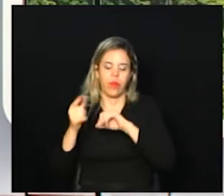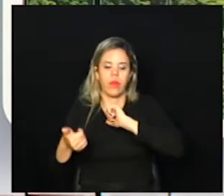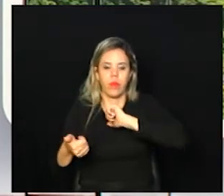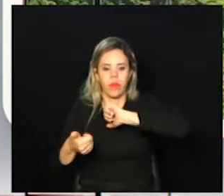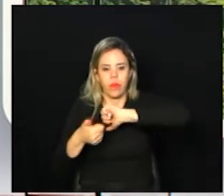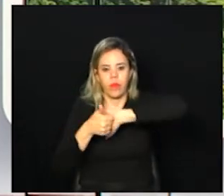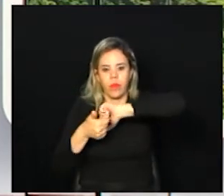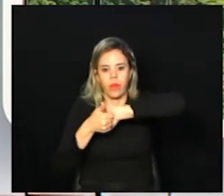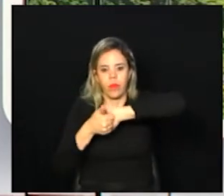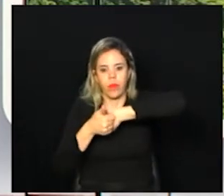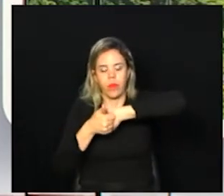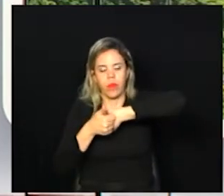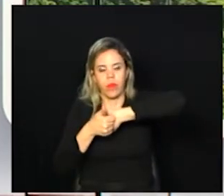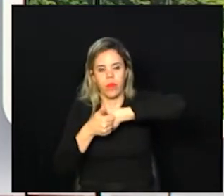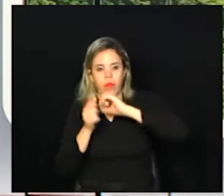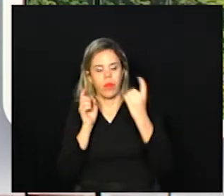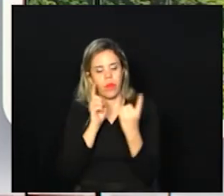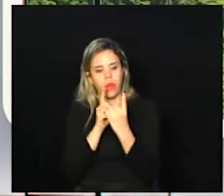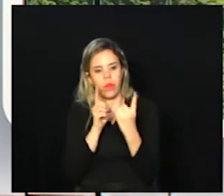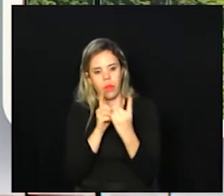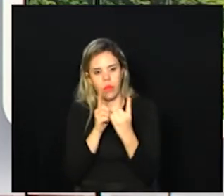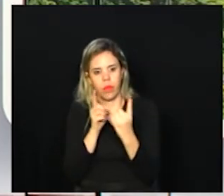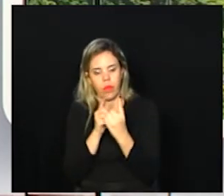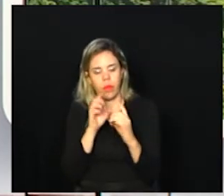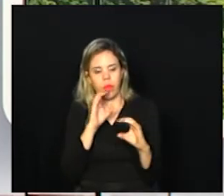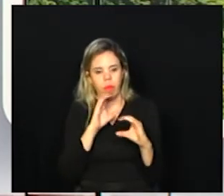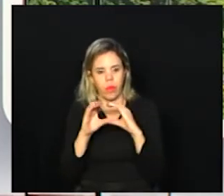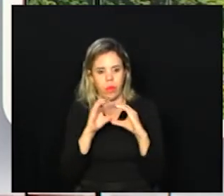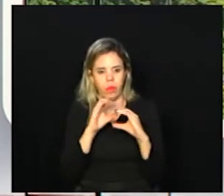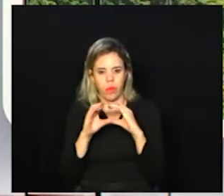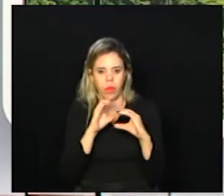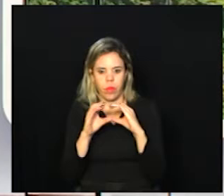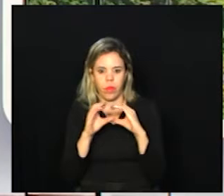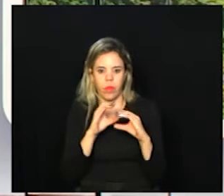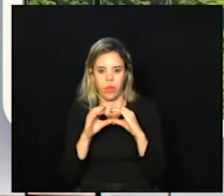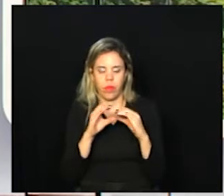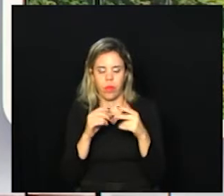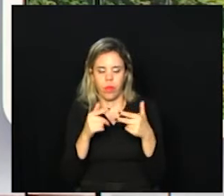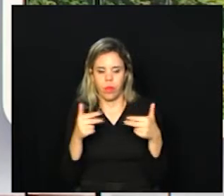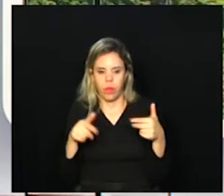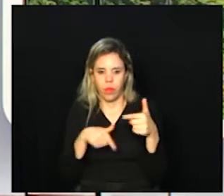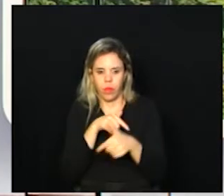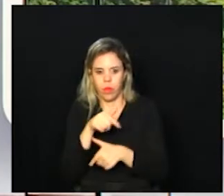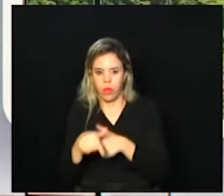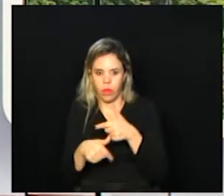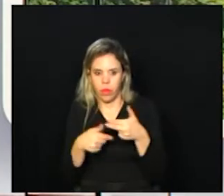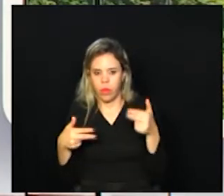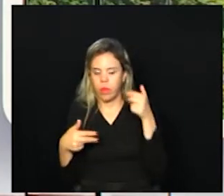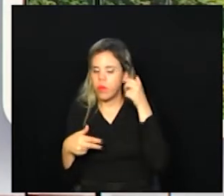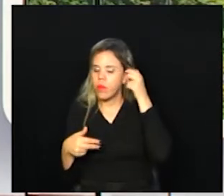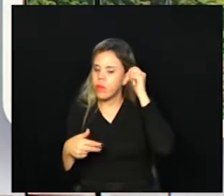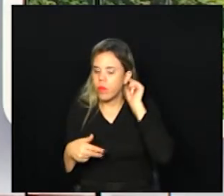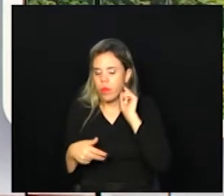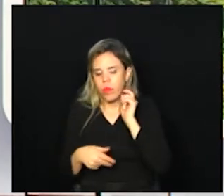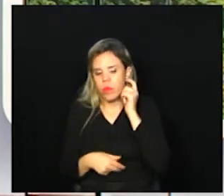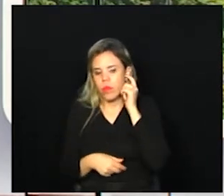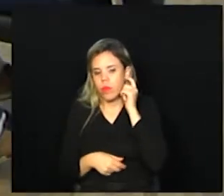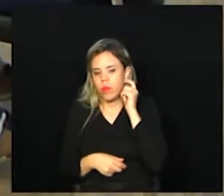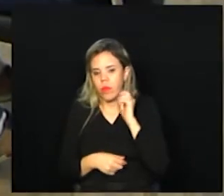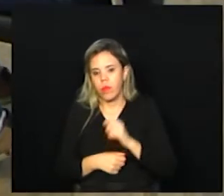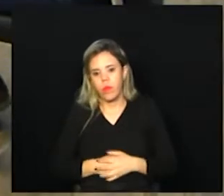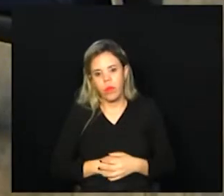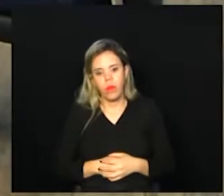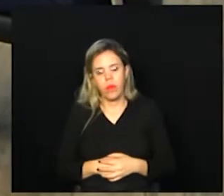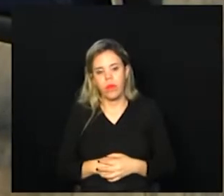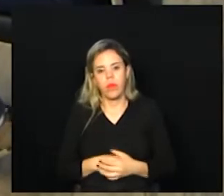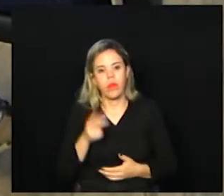qualidade no atendimento e na articulação desses vários serviços, dessa rede, de fato. Carla, quero